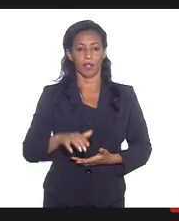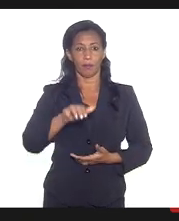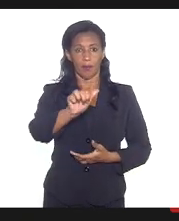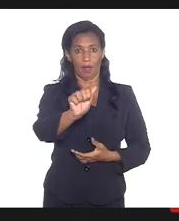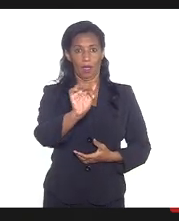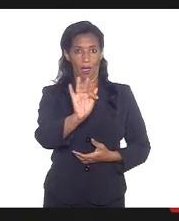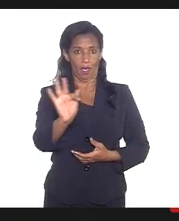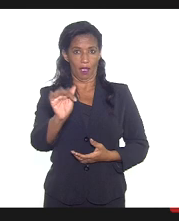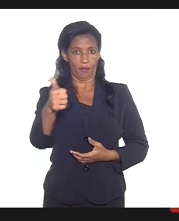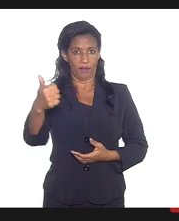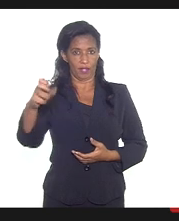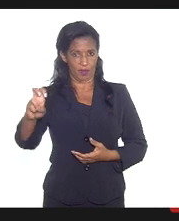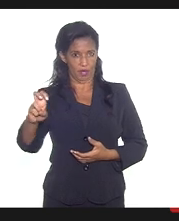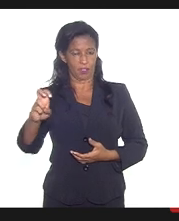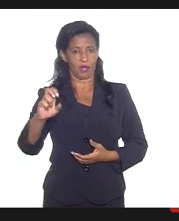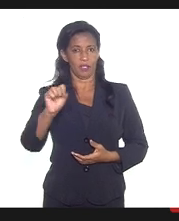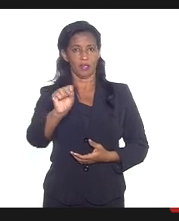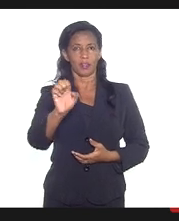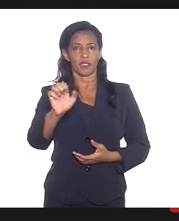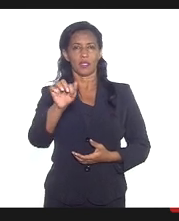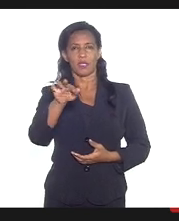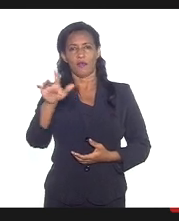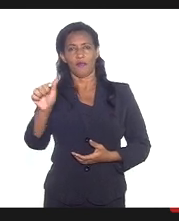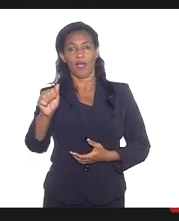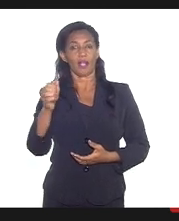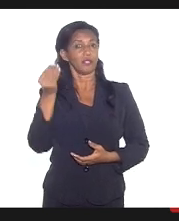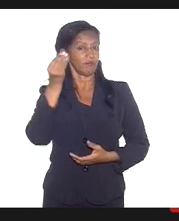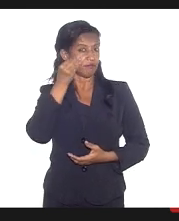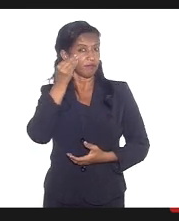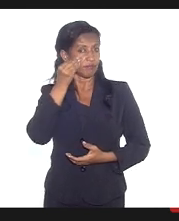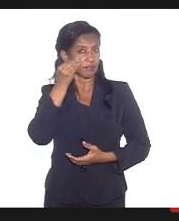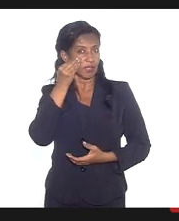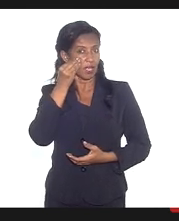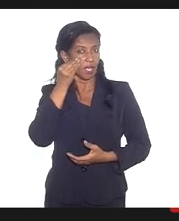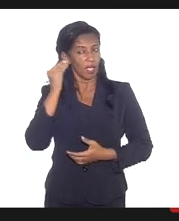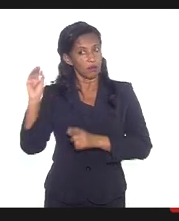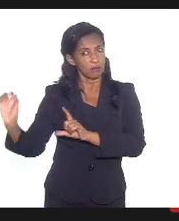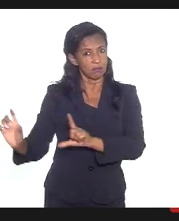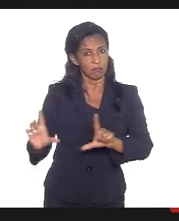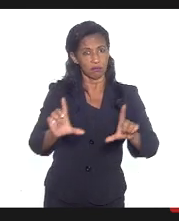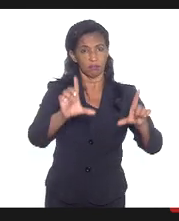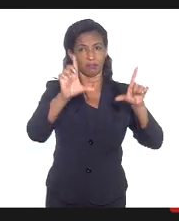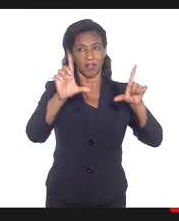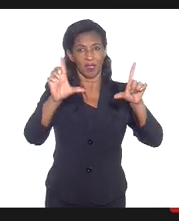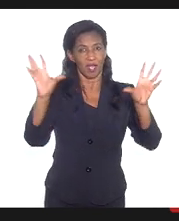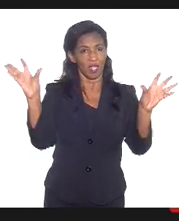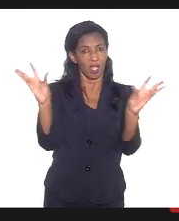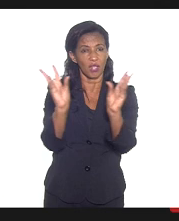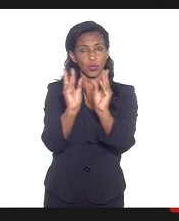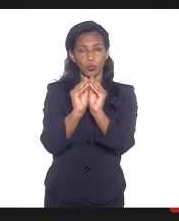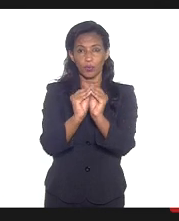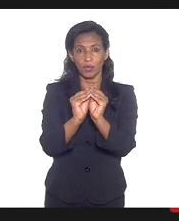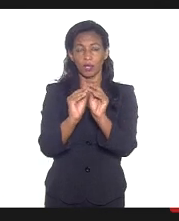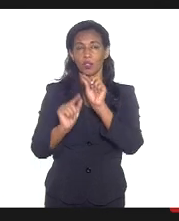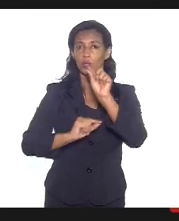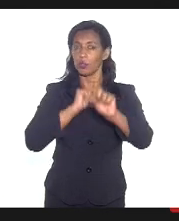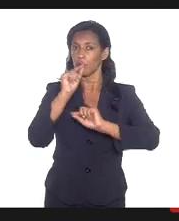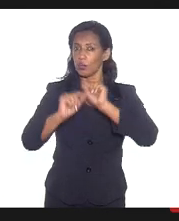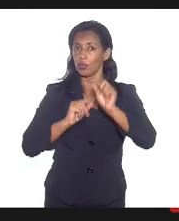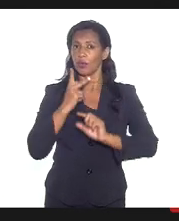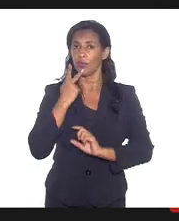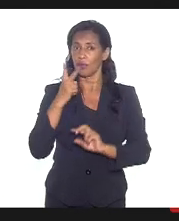AF15, né, a Cefaz, a gente tem tentado trazer bastante um desenho, então, de forma assim, resumida do que foi dito,